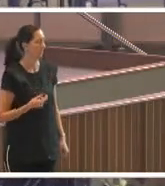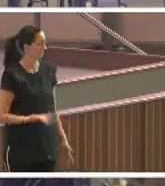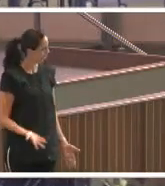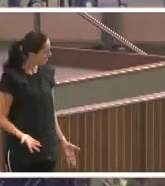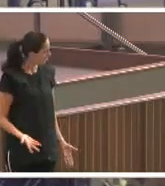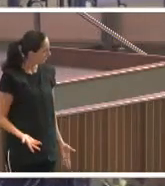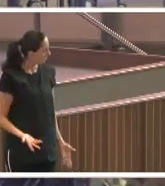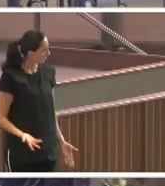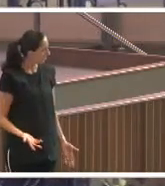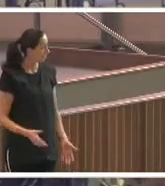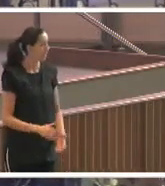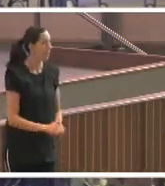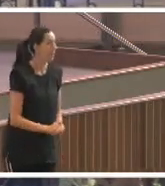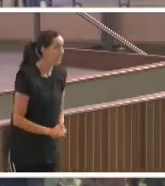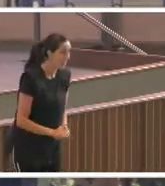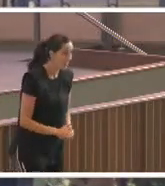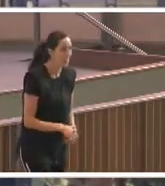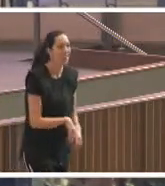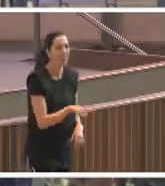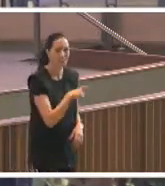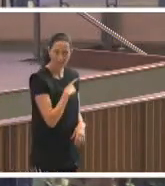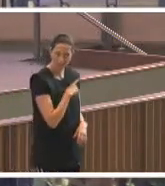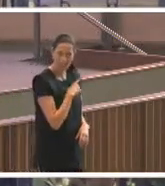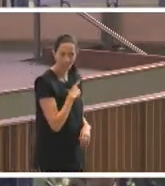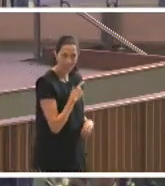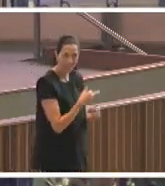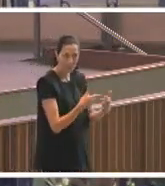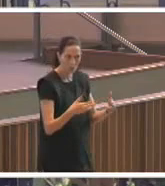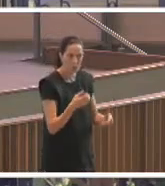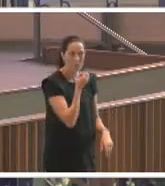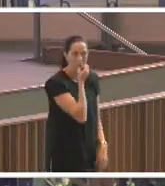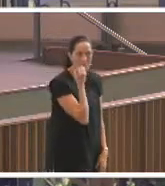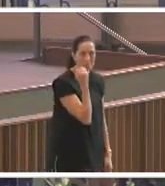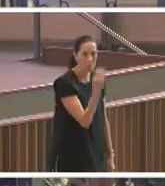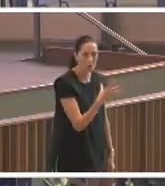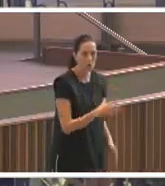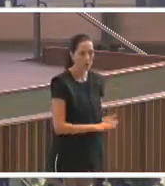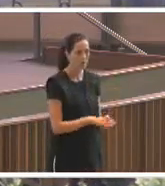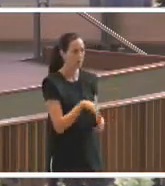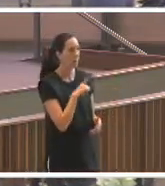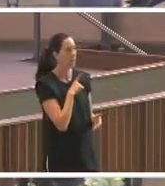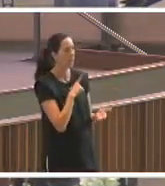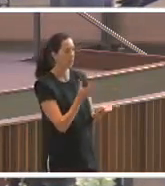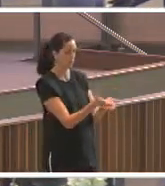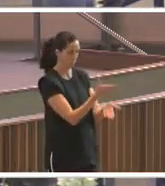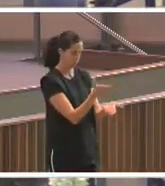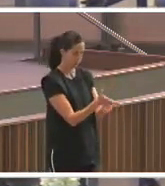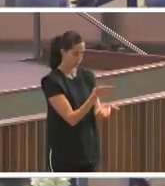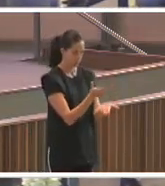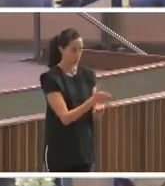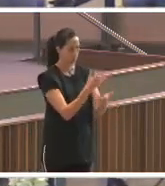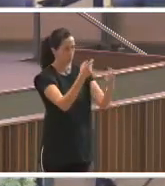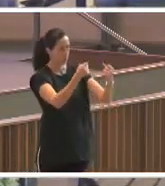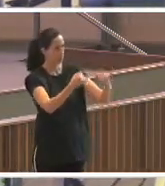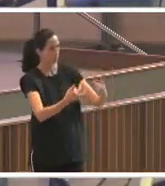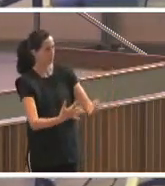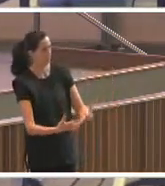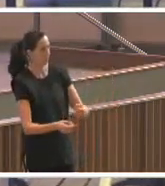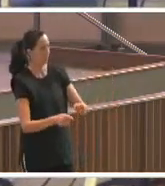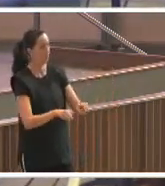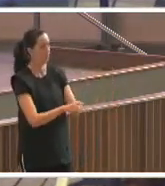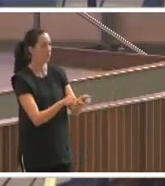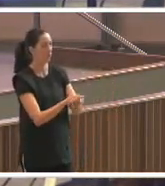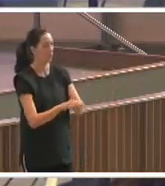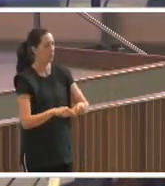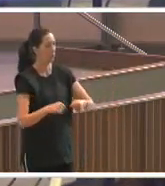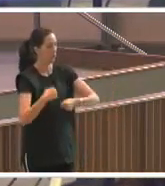muito tremendas na vida da gente. Lendo um livro de Peter Wagner sobre escudo espiritual,